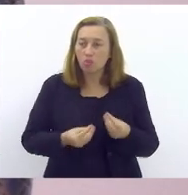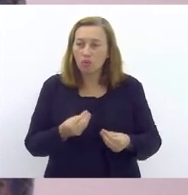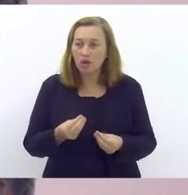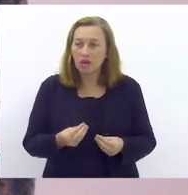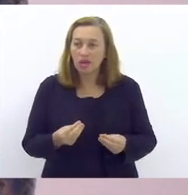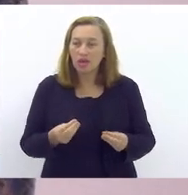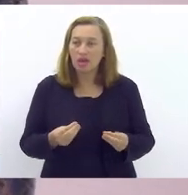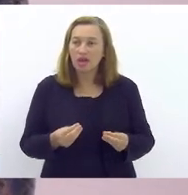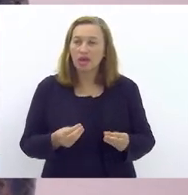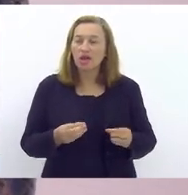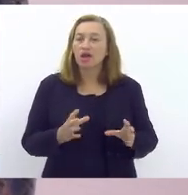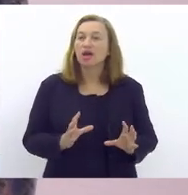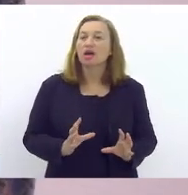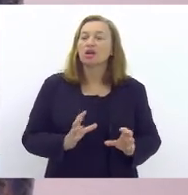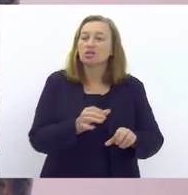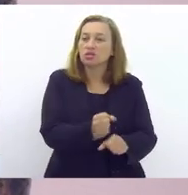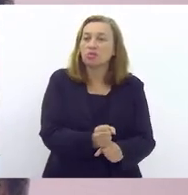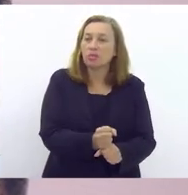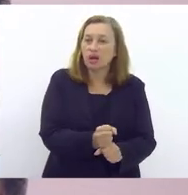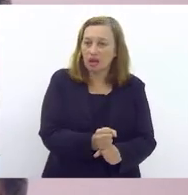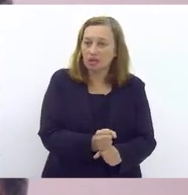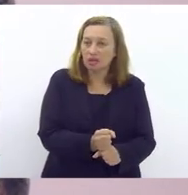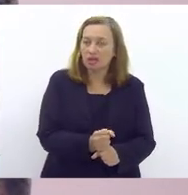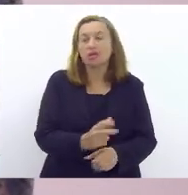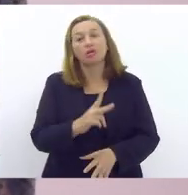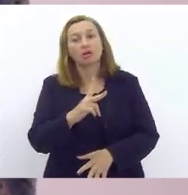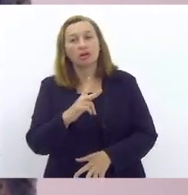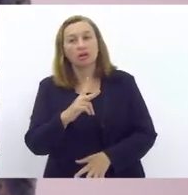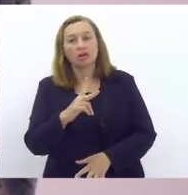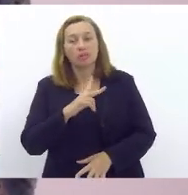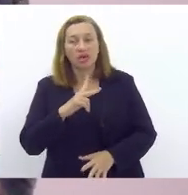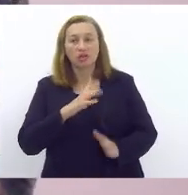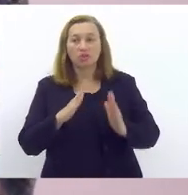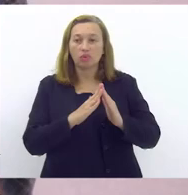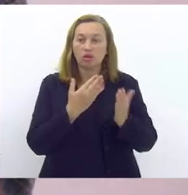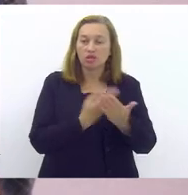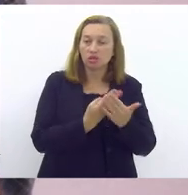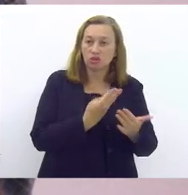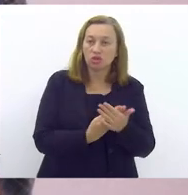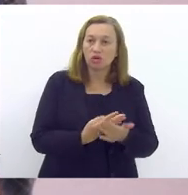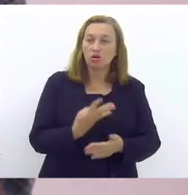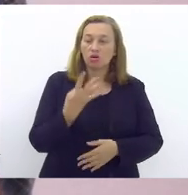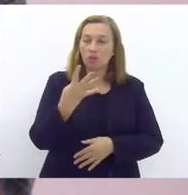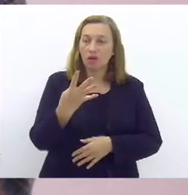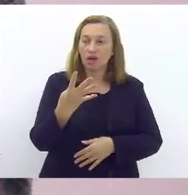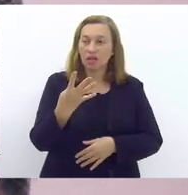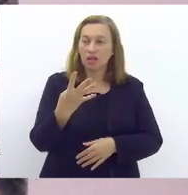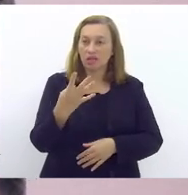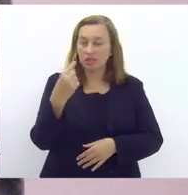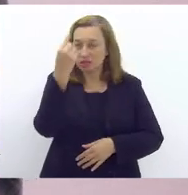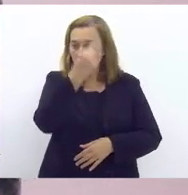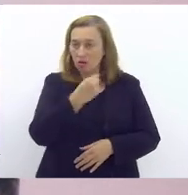privada, dividindo por 40 tempos e dividindo por 4 semanas e meia esse valor,